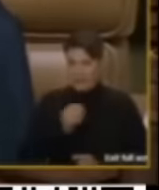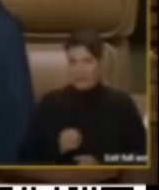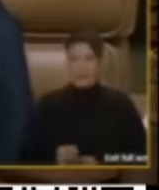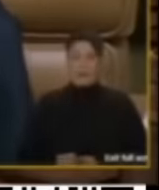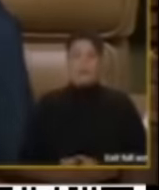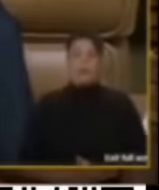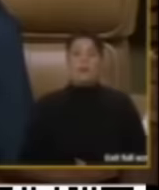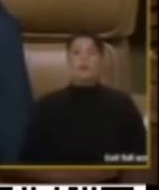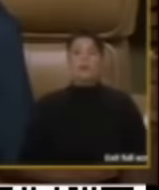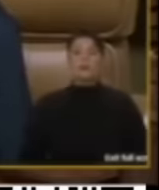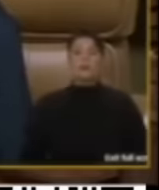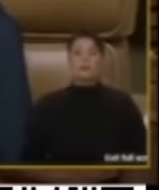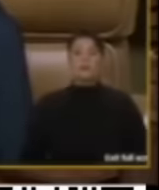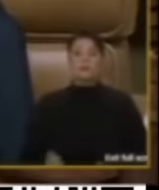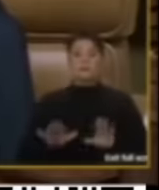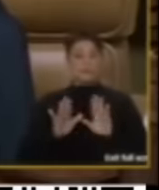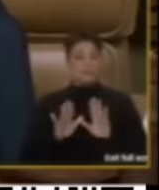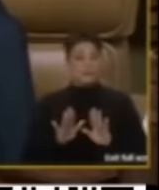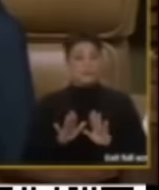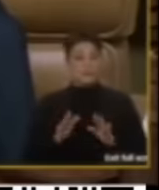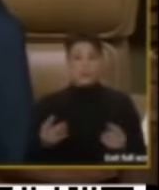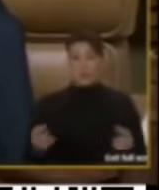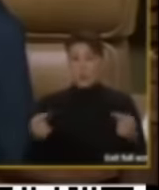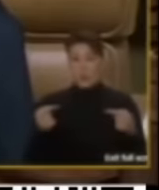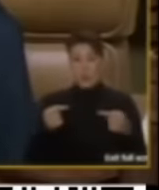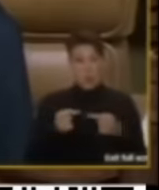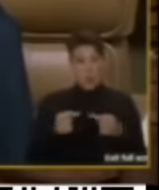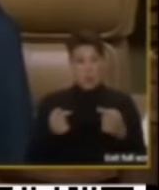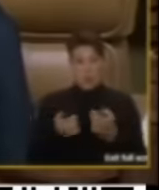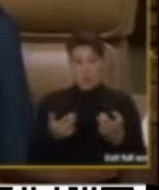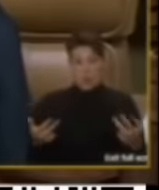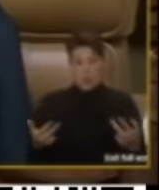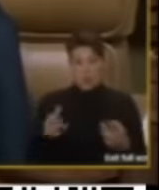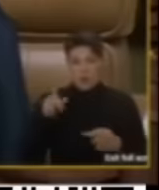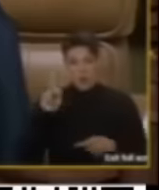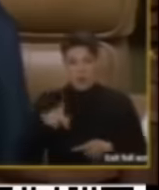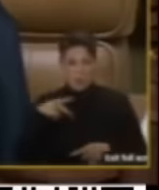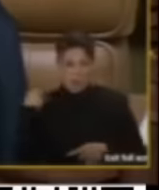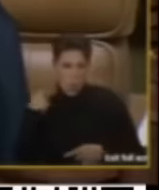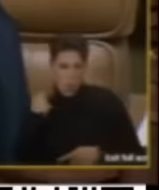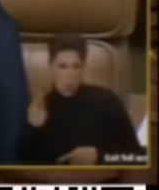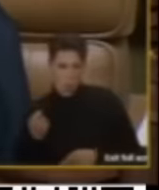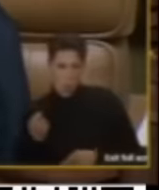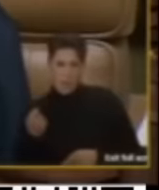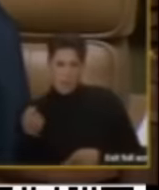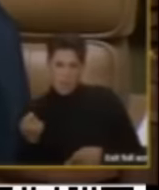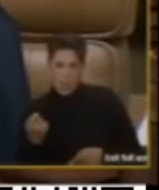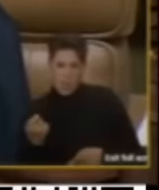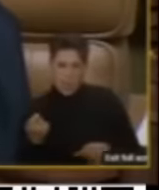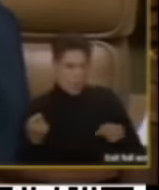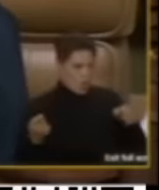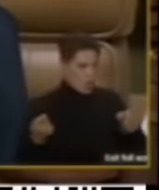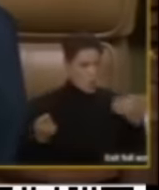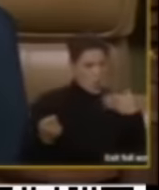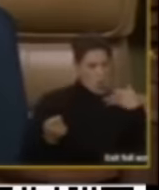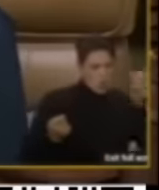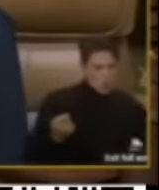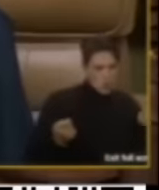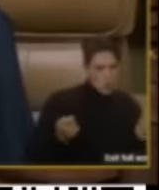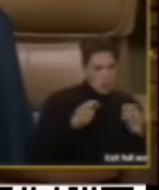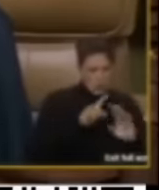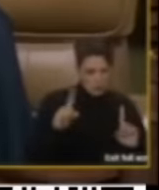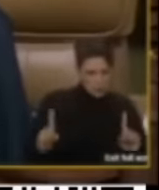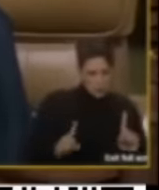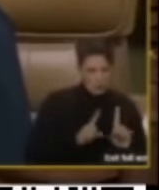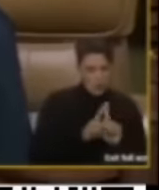breve, surgir alguma coisa com relação à inércia do Senado, porque isso não é normal. Não é normal todos esses avanços